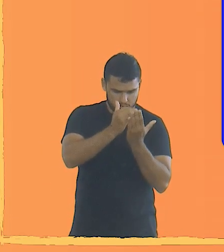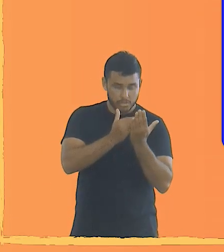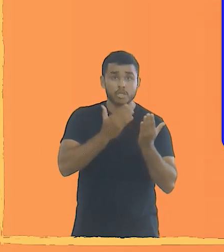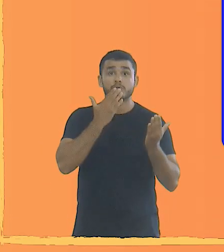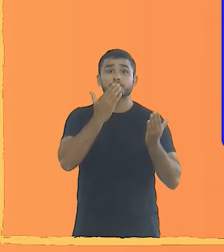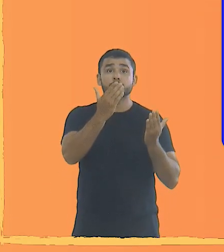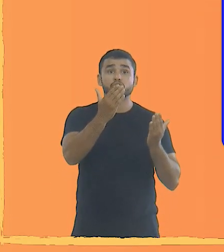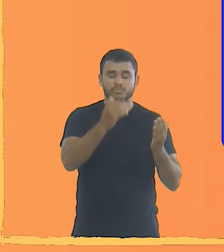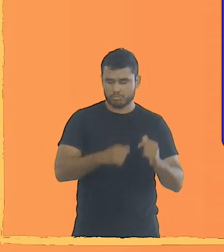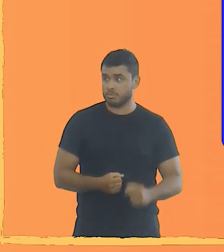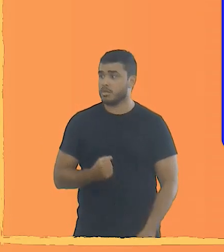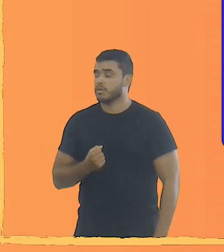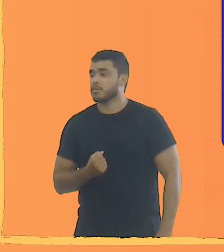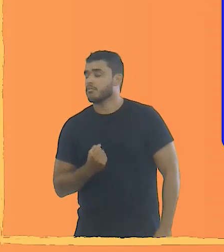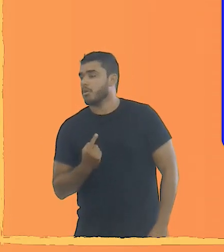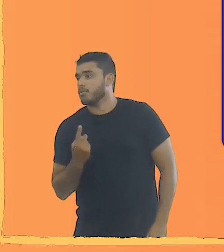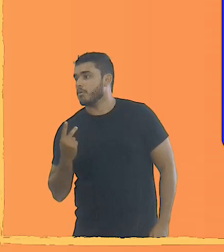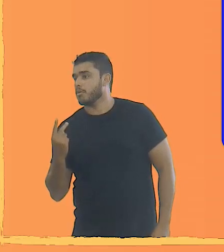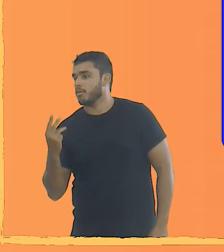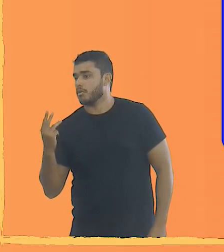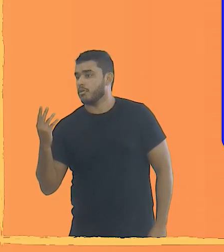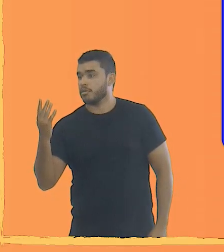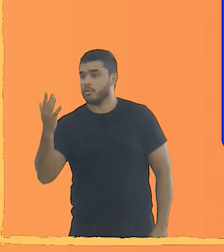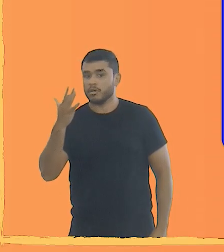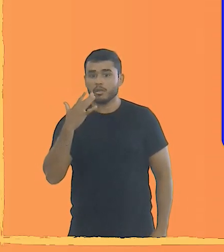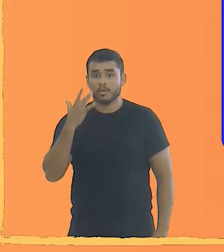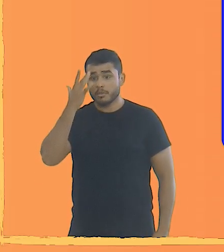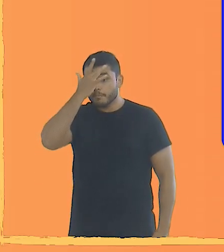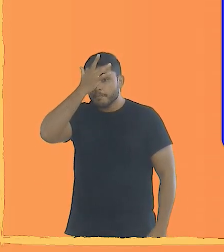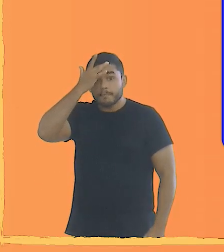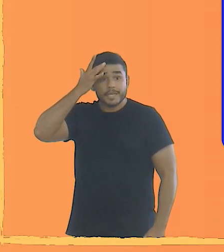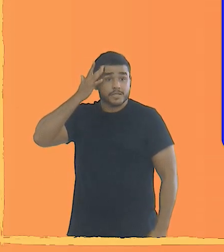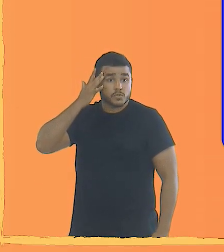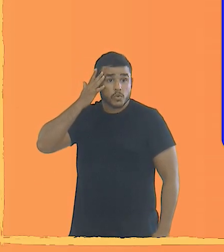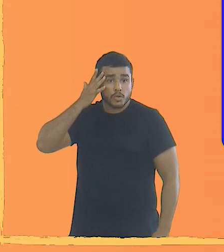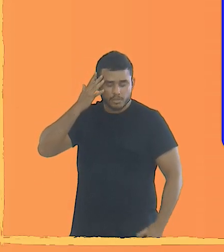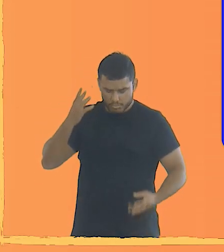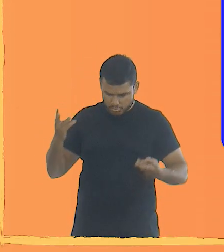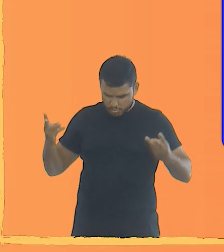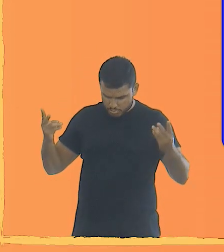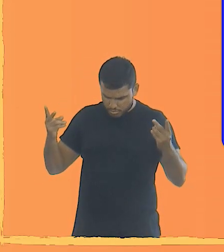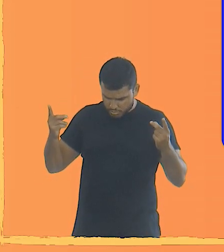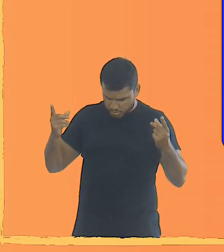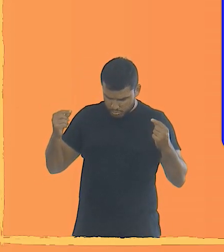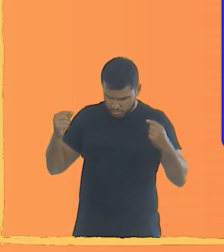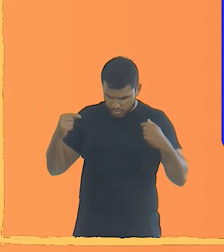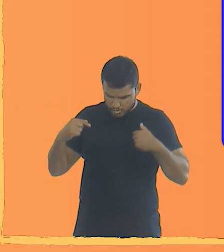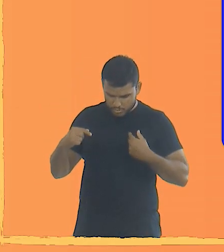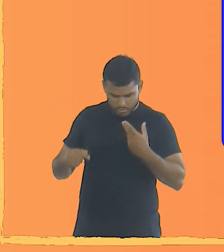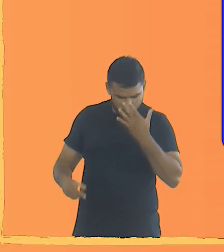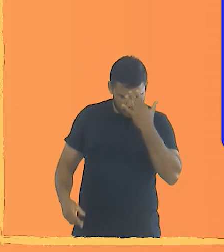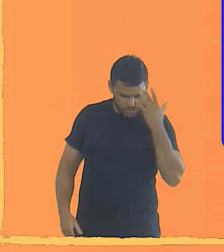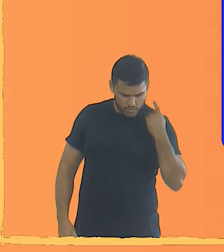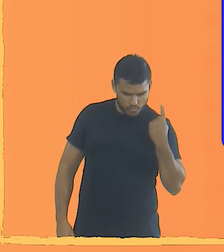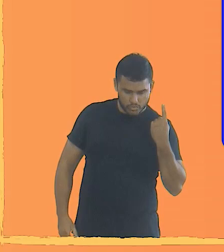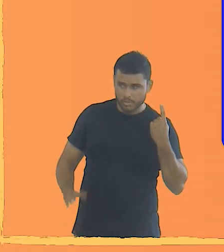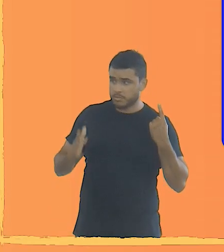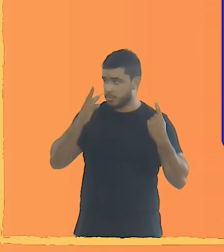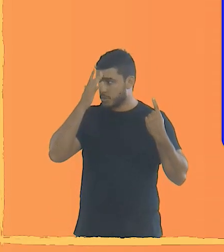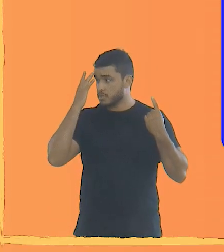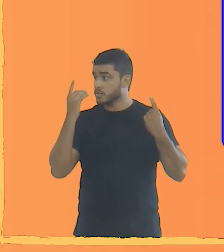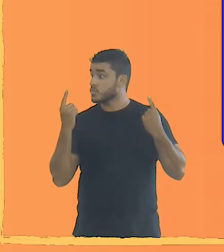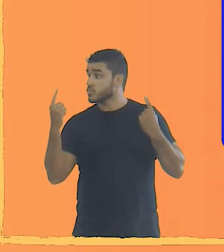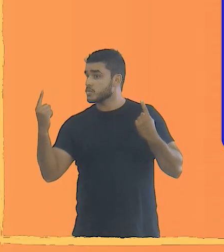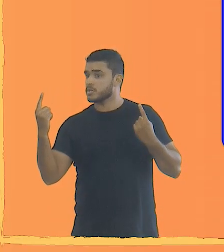pedidos repetidos? Alexandre, se tiver 2 pessoas no restaurante, eles não podem pedir a mesma coisa? Podem. Se tem